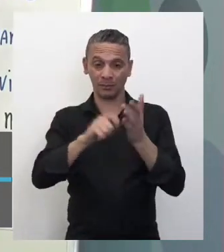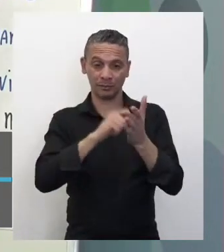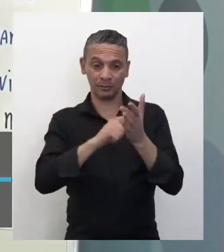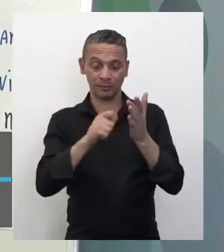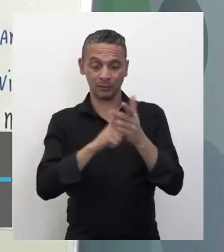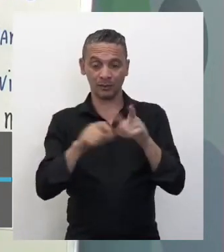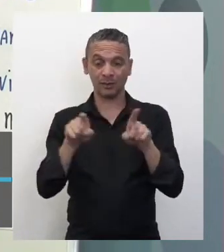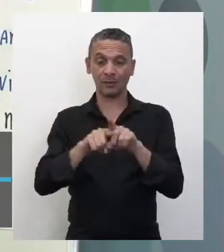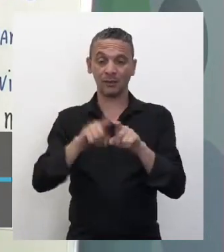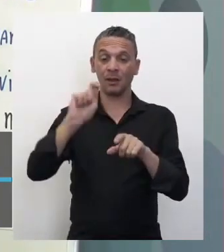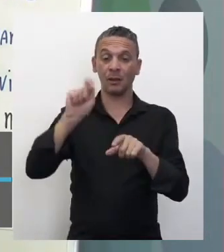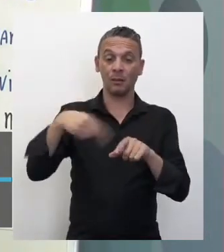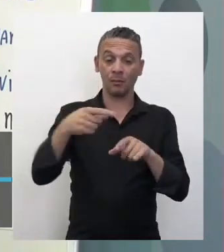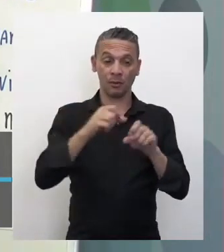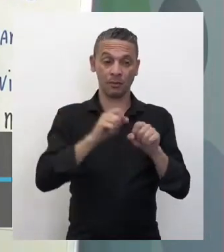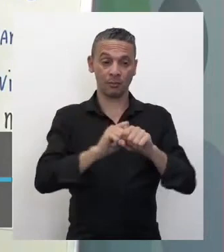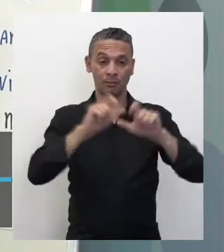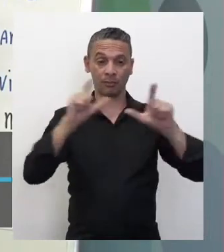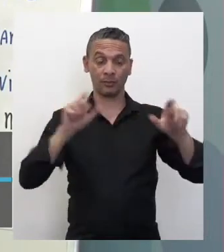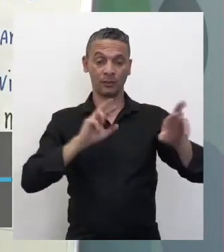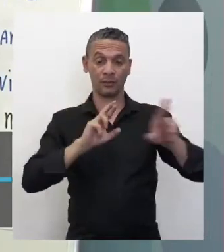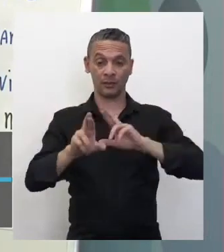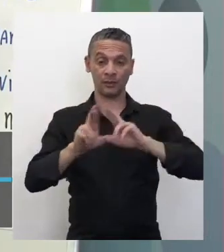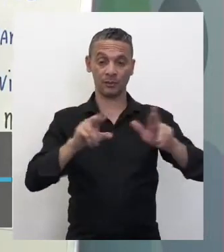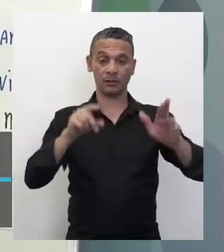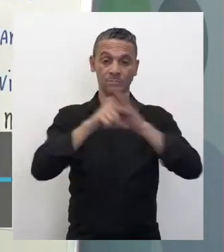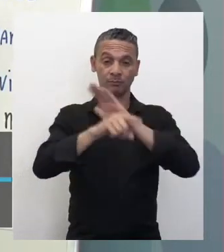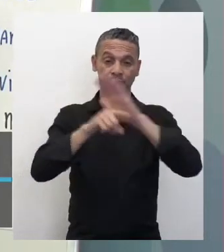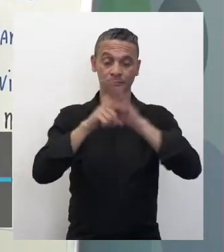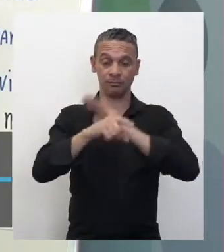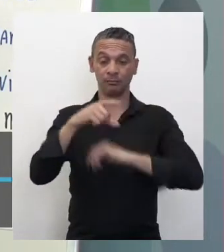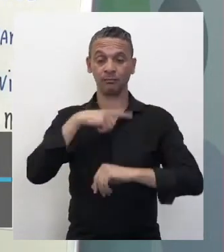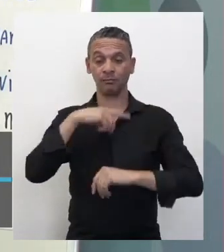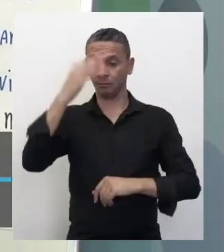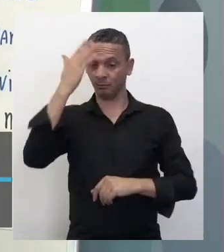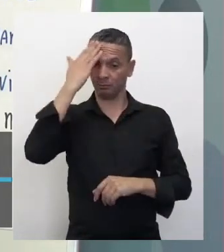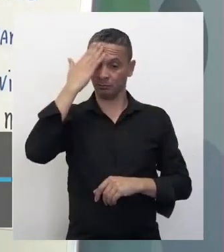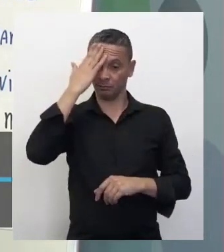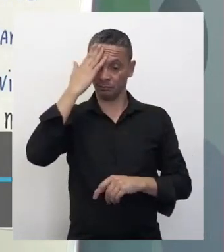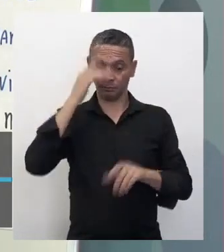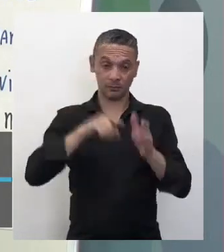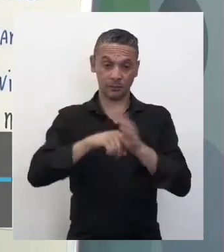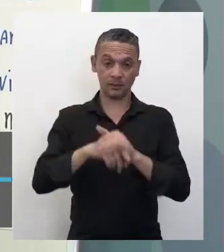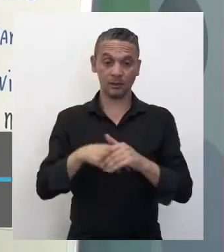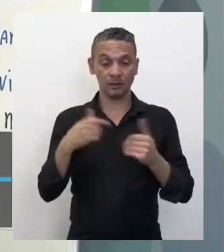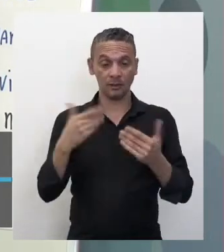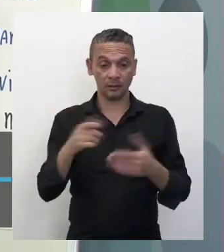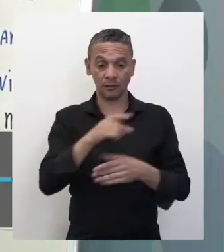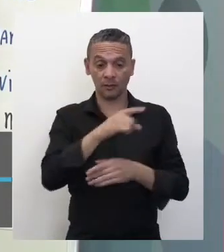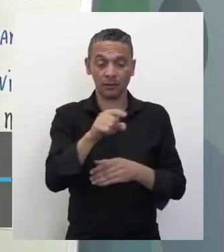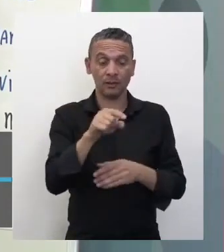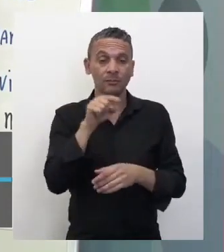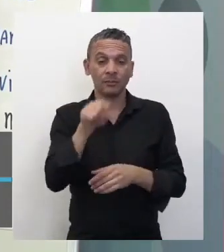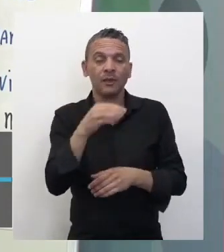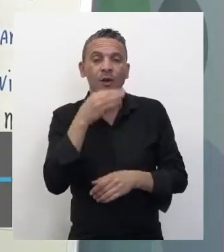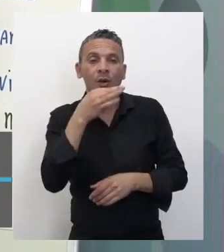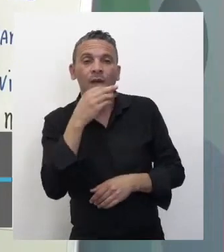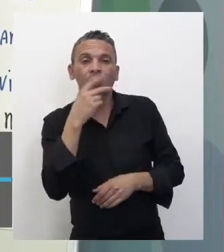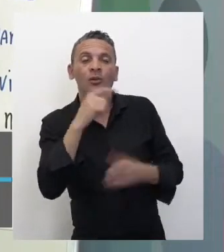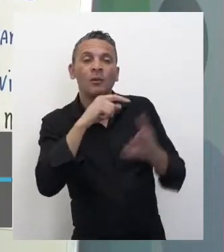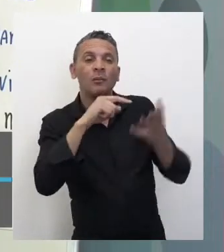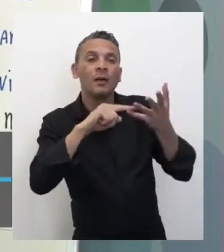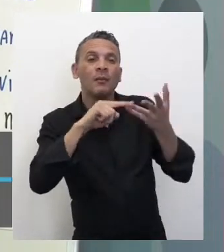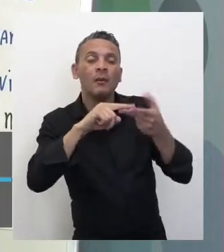depois acessar e responder essa survey, né? Essa pesquisa sobre as aulas. Tá? Então lá é só você dar a sua opinião, vai ter campo